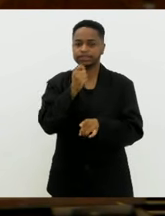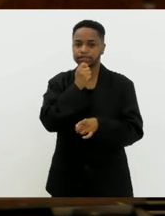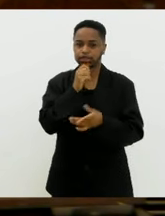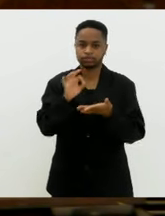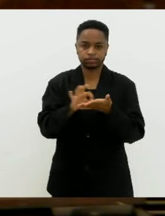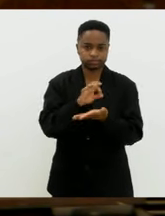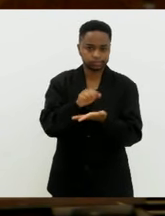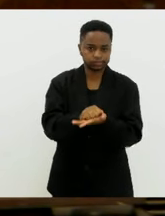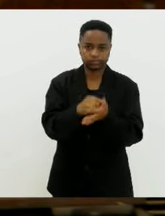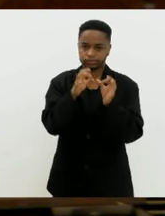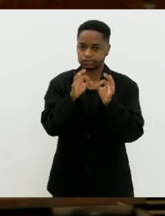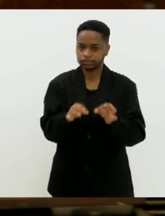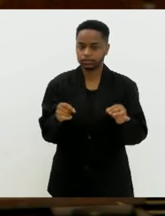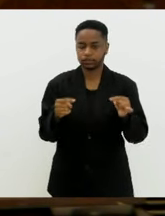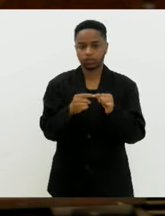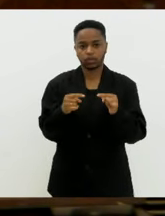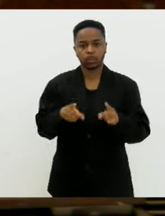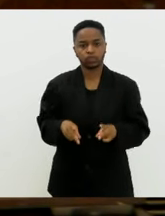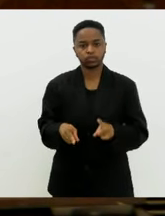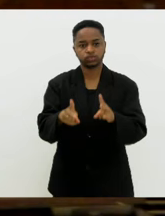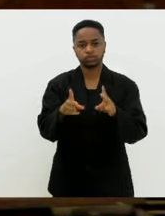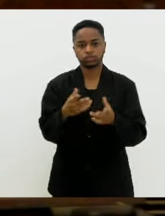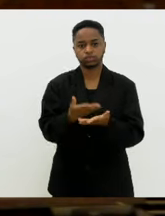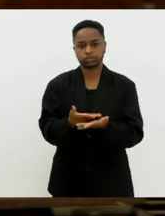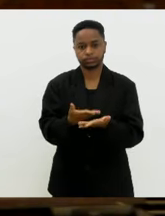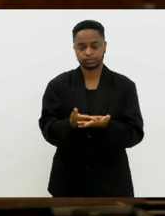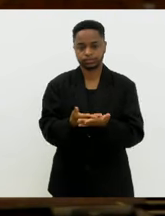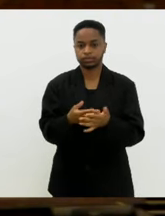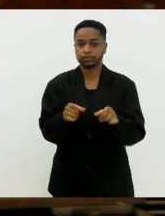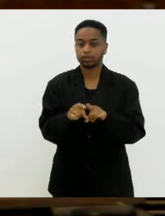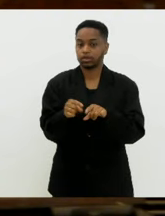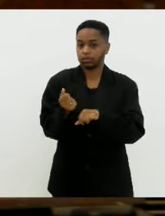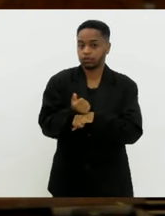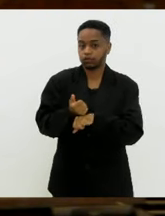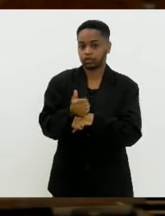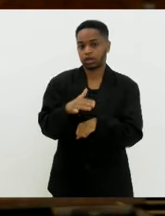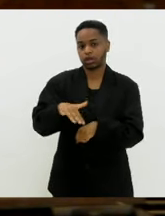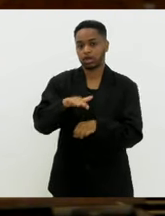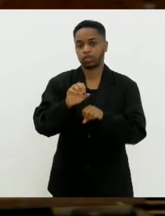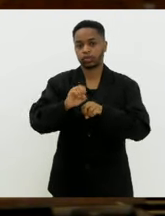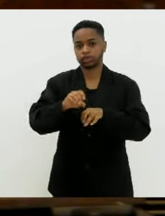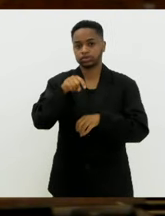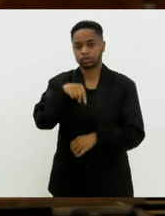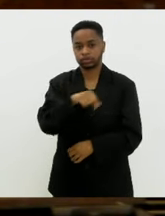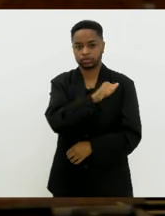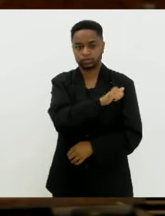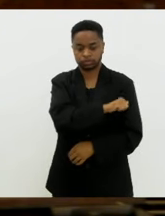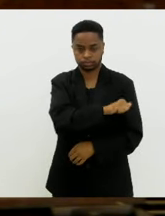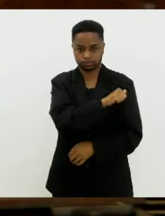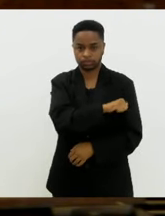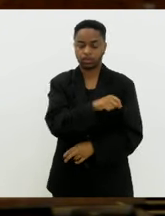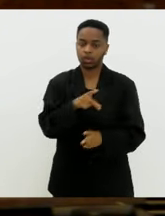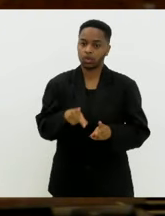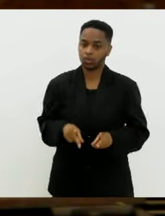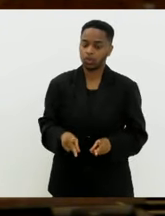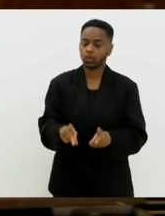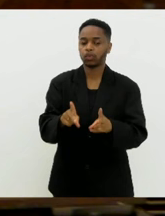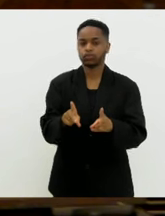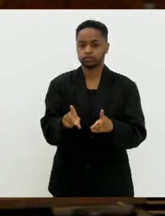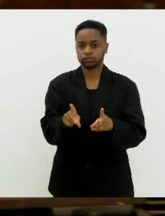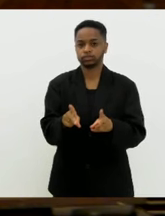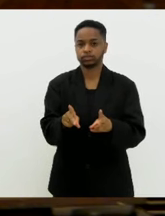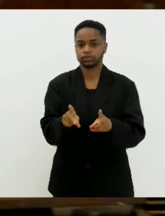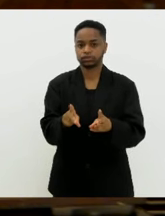adequada para continuar estudando. Os profissionais da educação do estado do Rio de Janeiro continuam